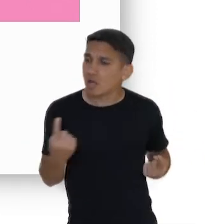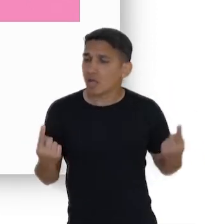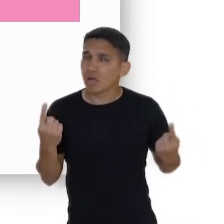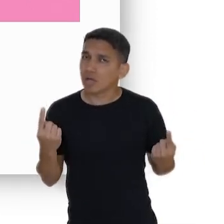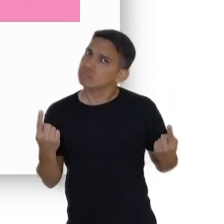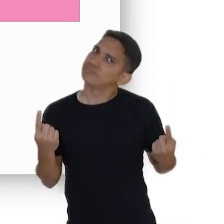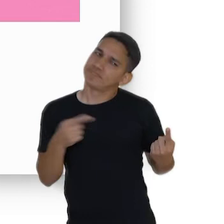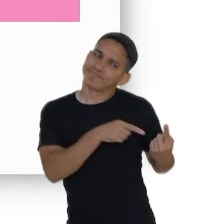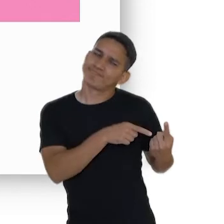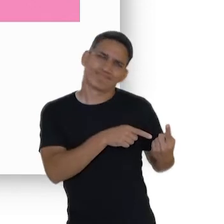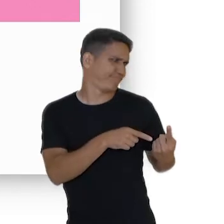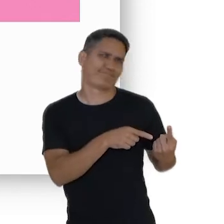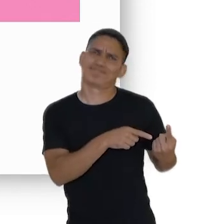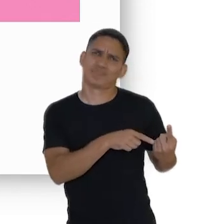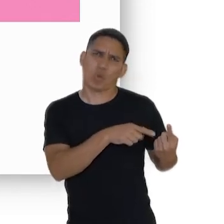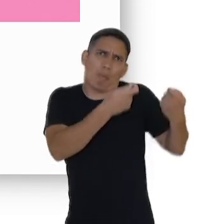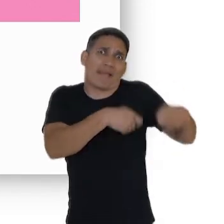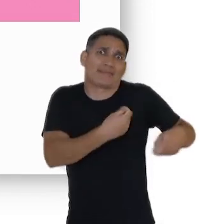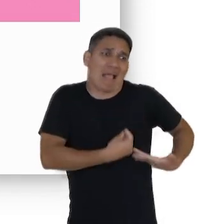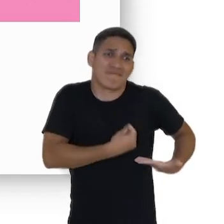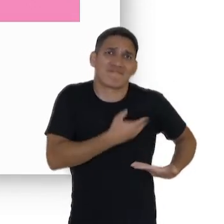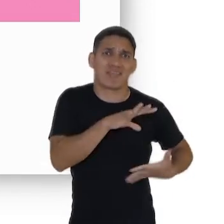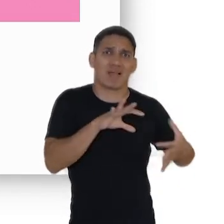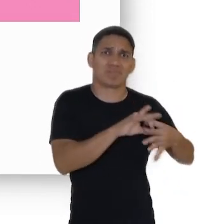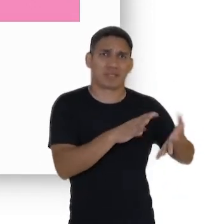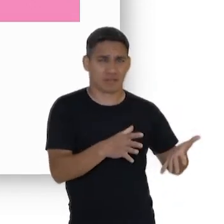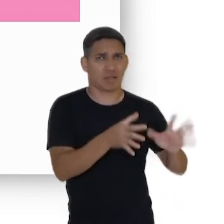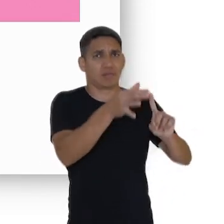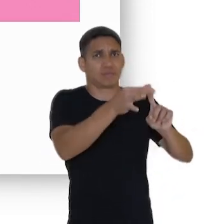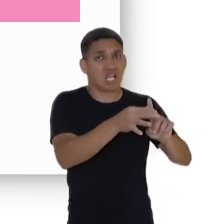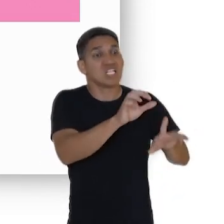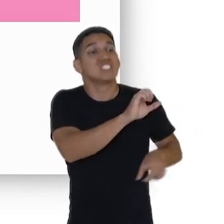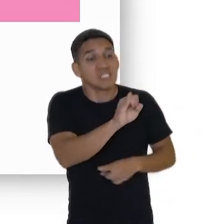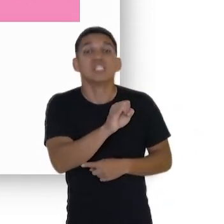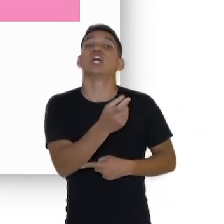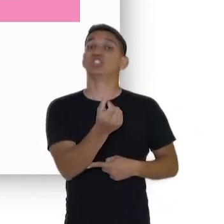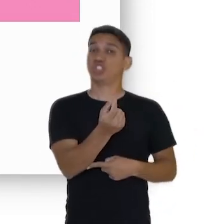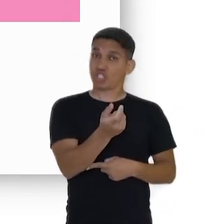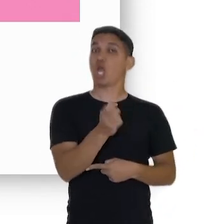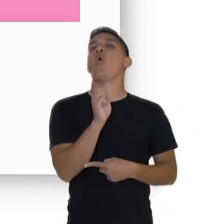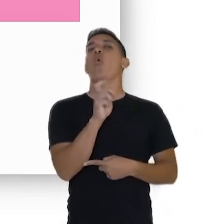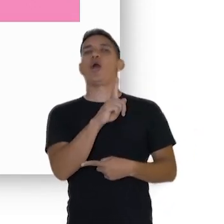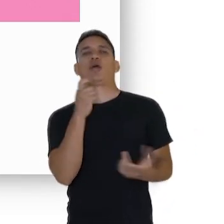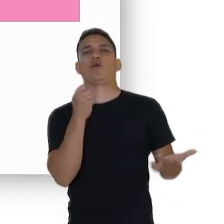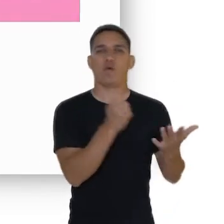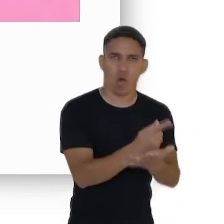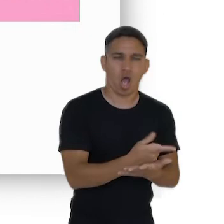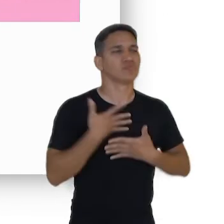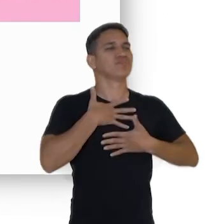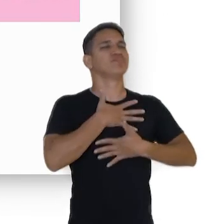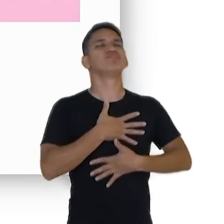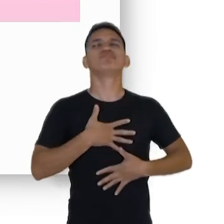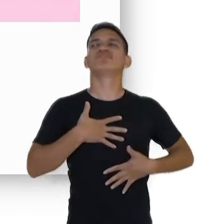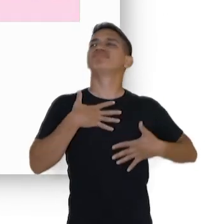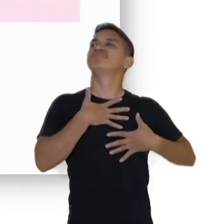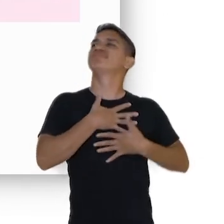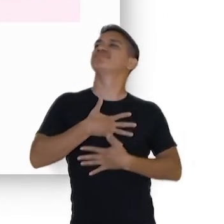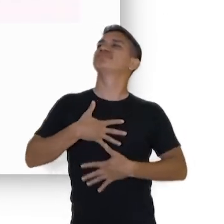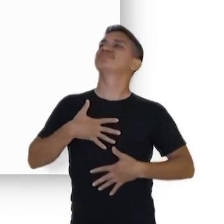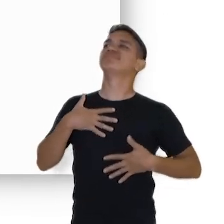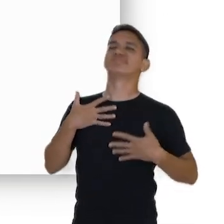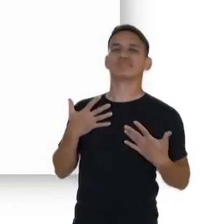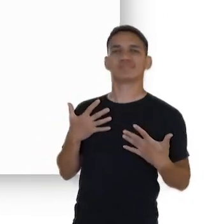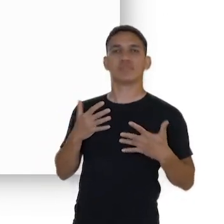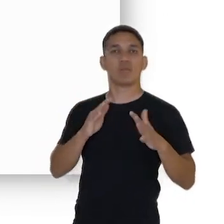viver. Ele é apenas um artigo que iremos adquiri-lo caso tenhamos dinheiro de sobra para satisfazer o